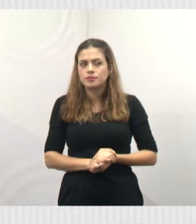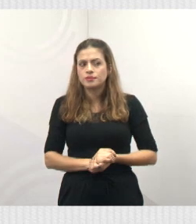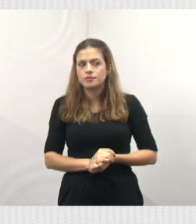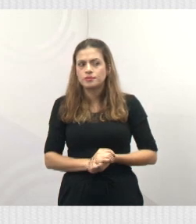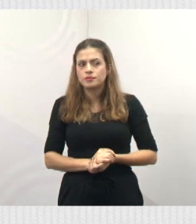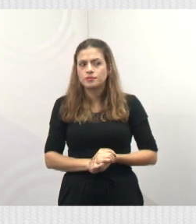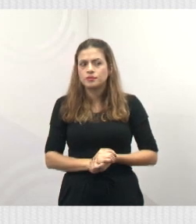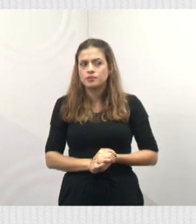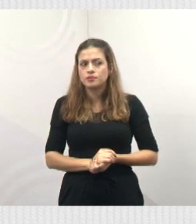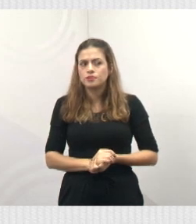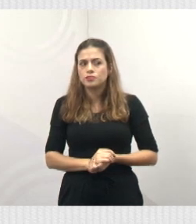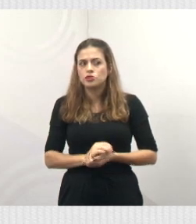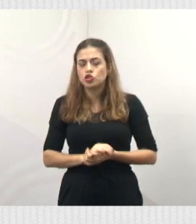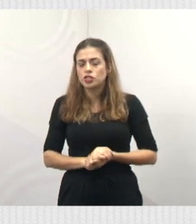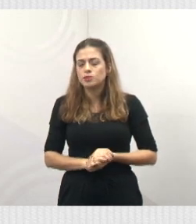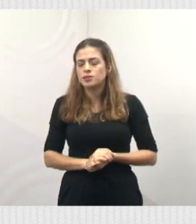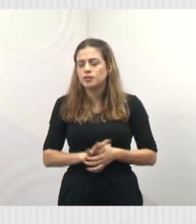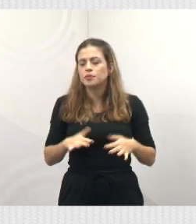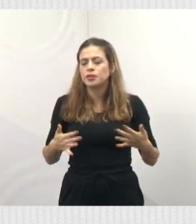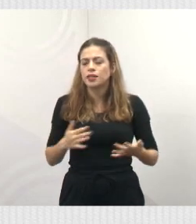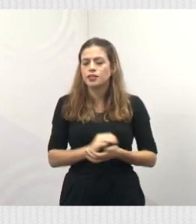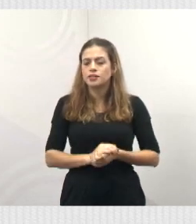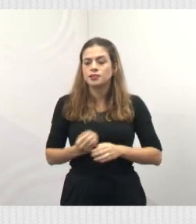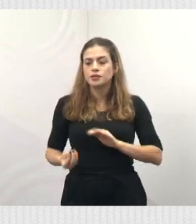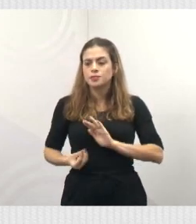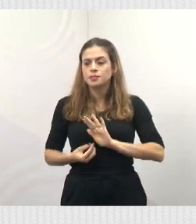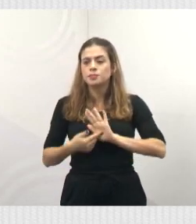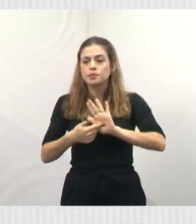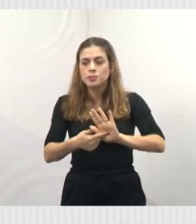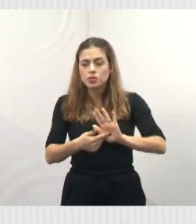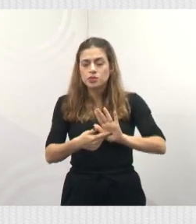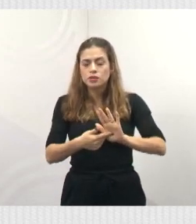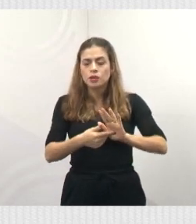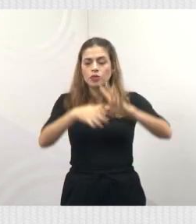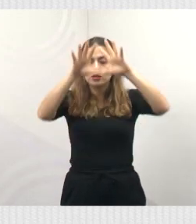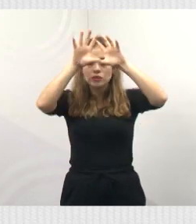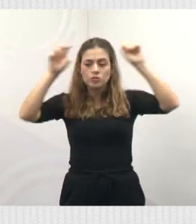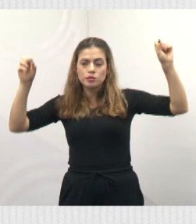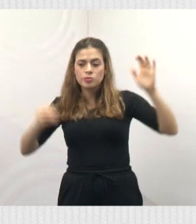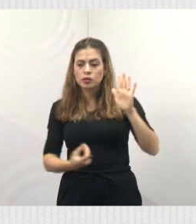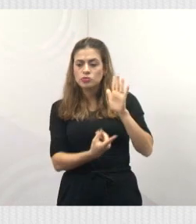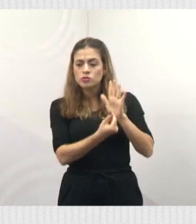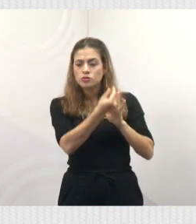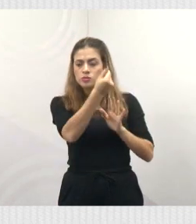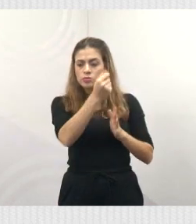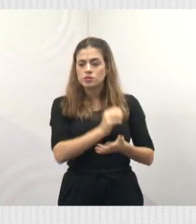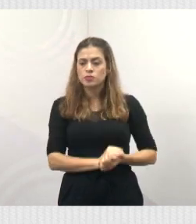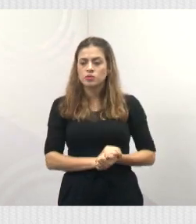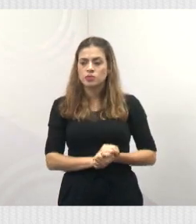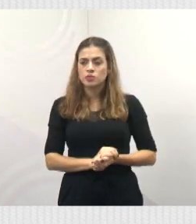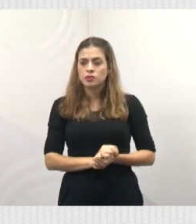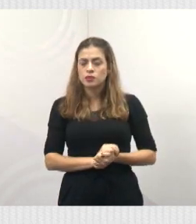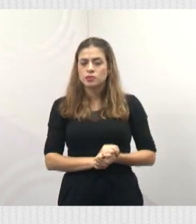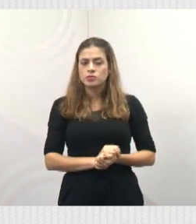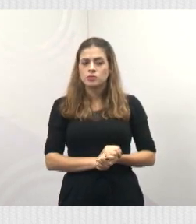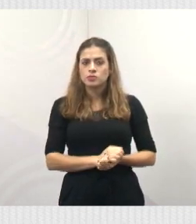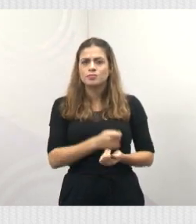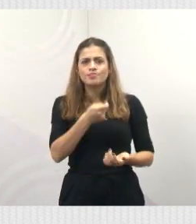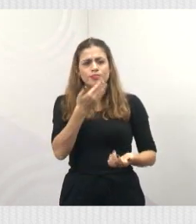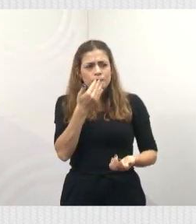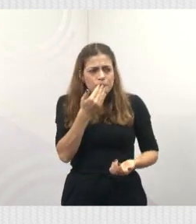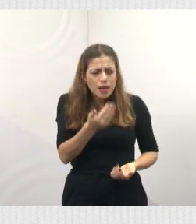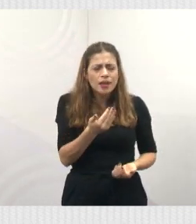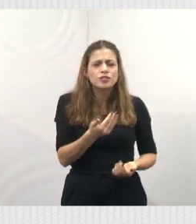lei federal, é simplesmente uma posição do Tribunal de Contas. E tem exigido constantemente que os